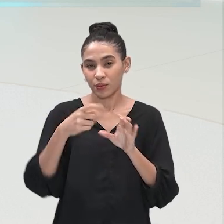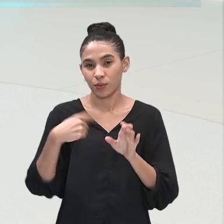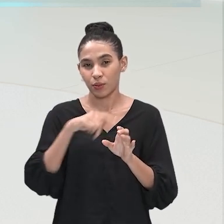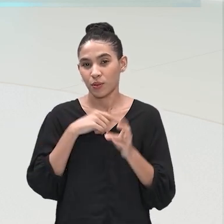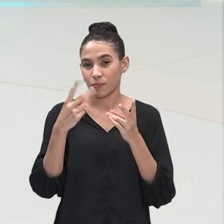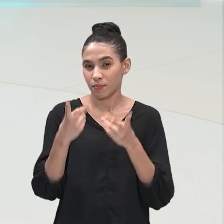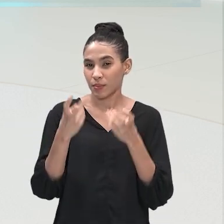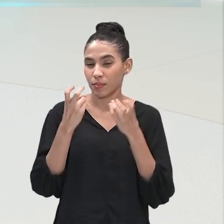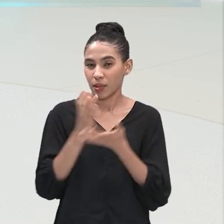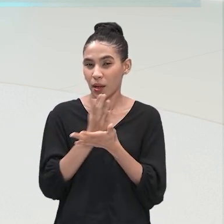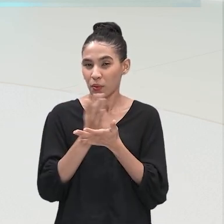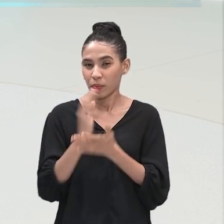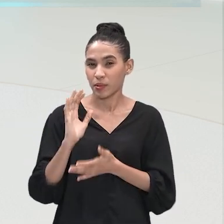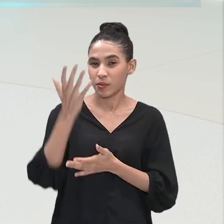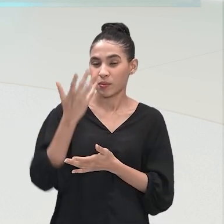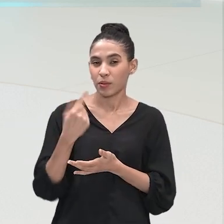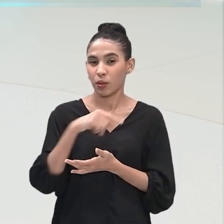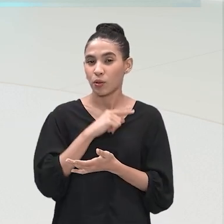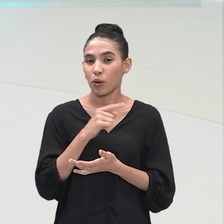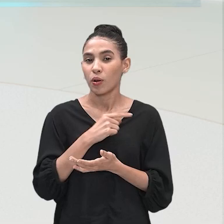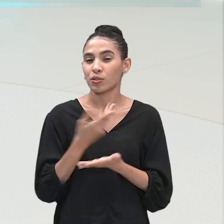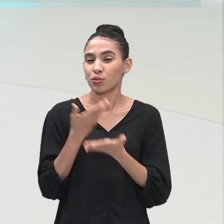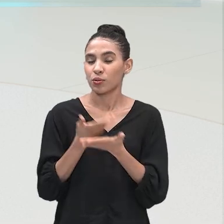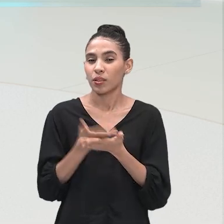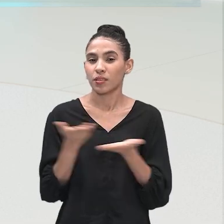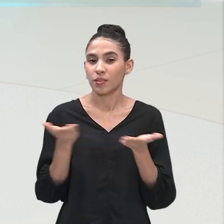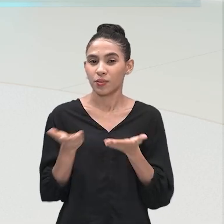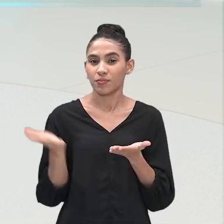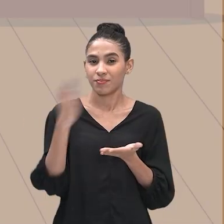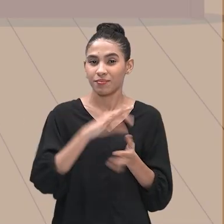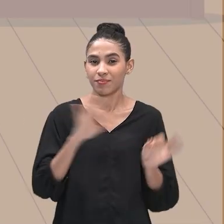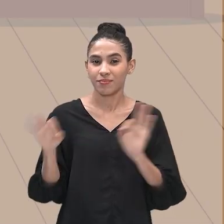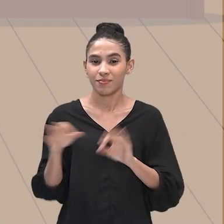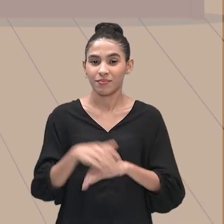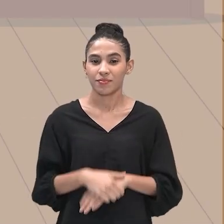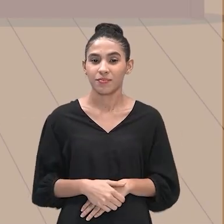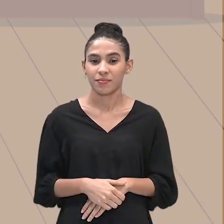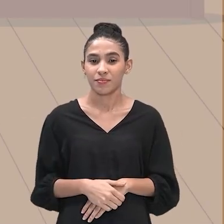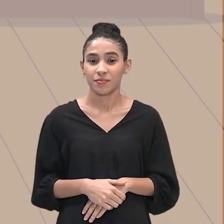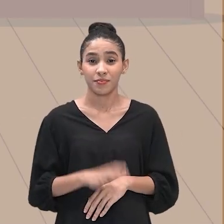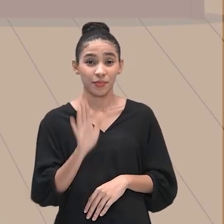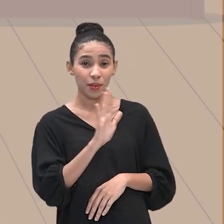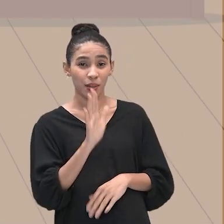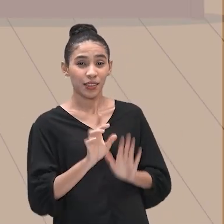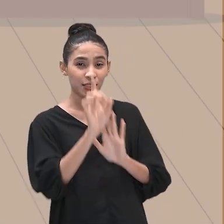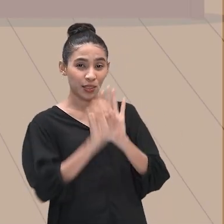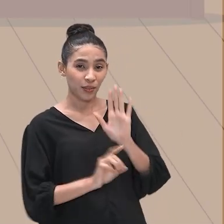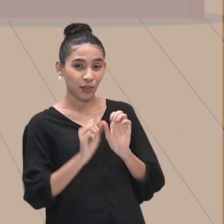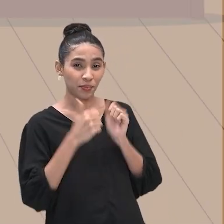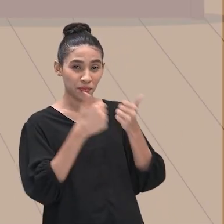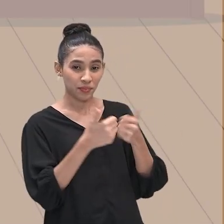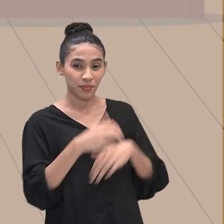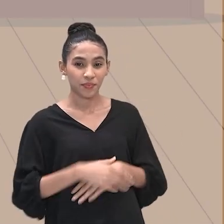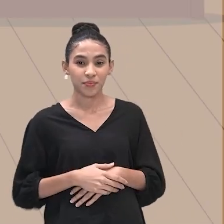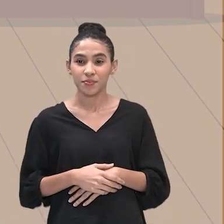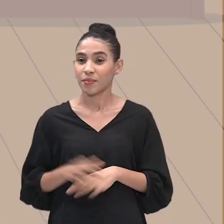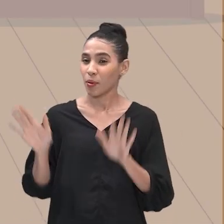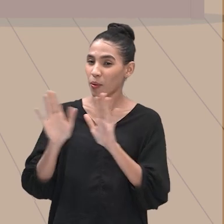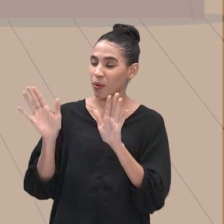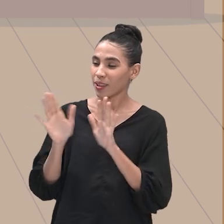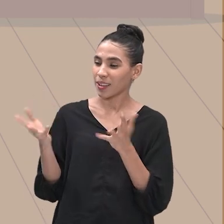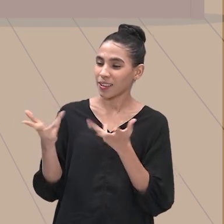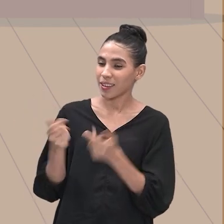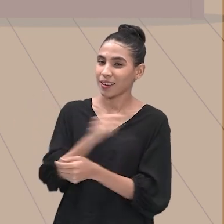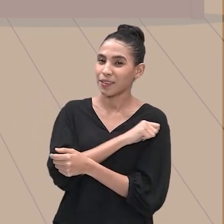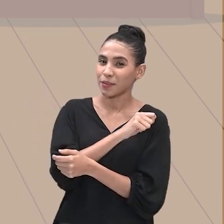algumas situações que nós vamos trabalhar nessa aula. Vamos ver. Olá, diretora, tudo bem? Olá, querido,